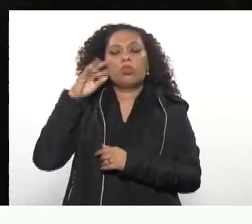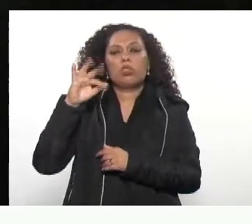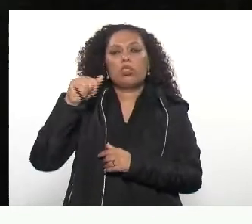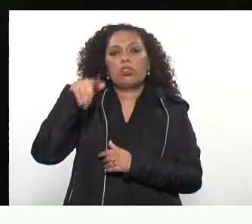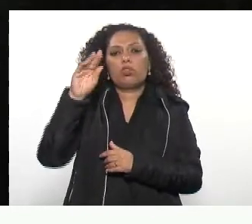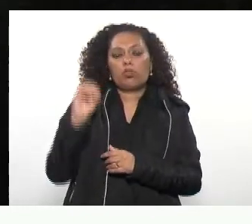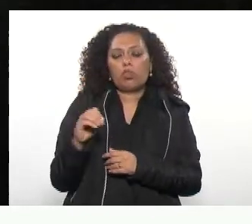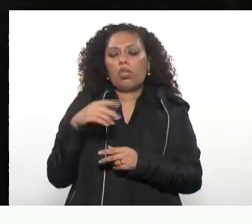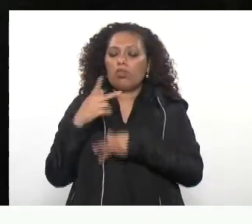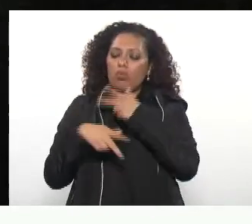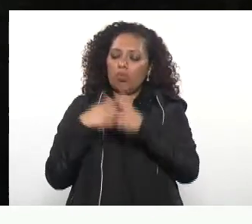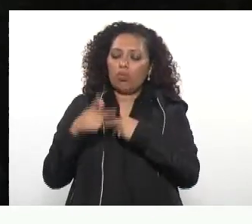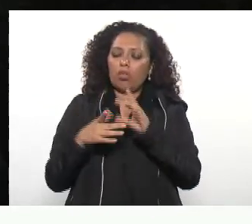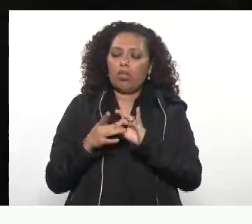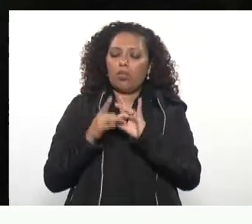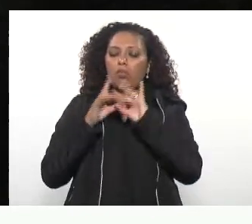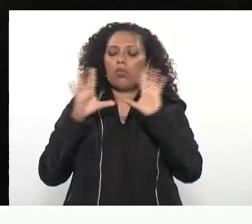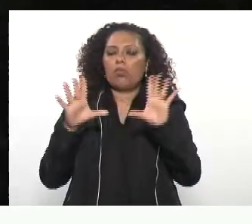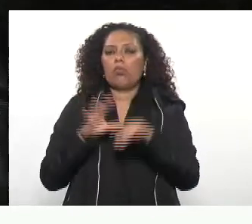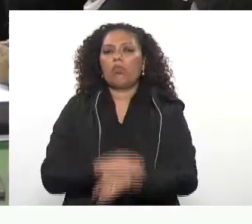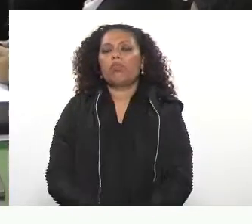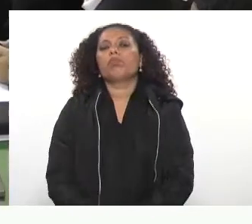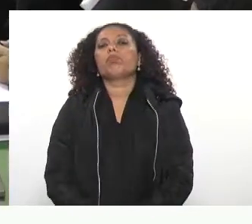passar a palavra ao nobre deputado.